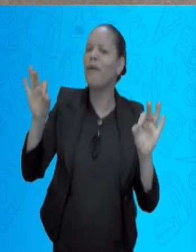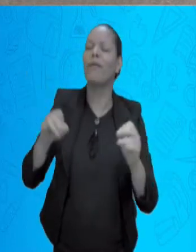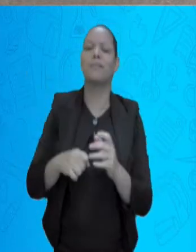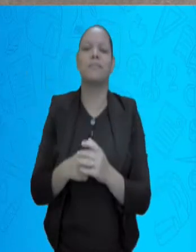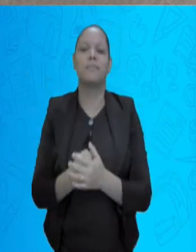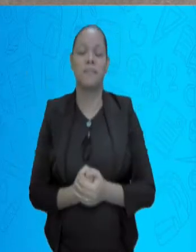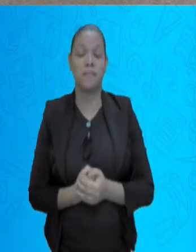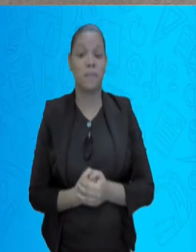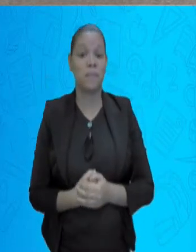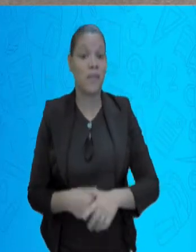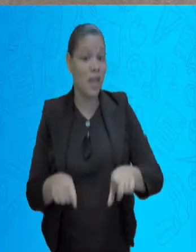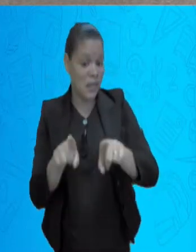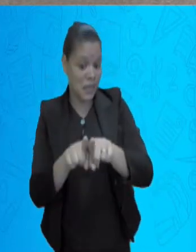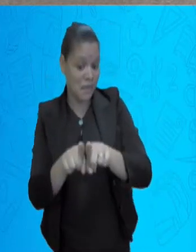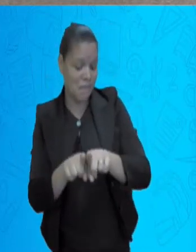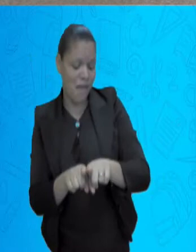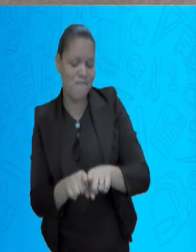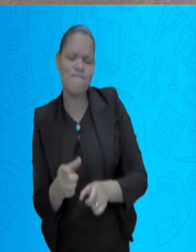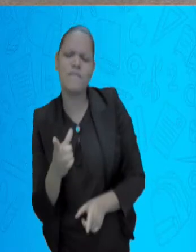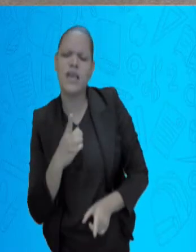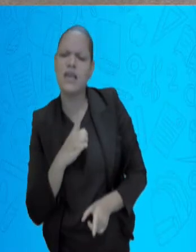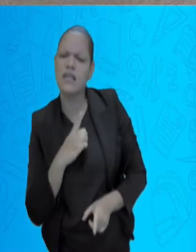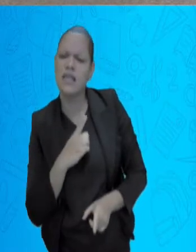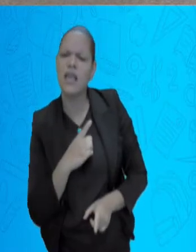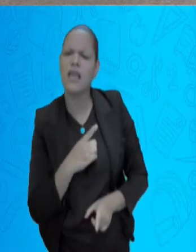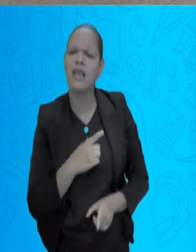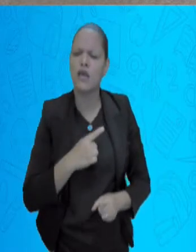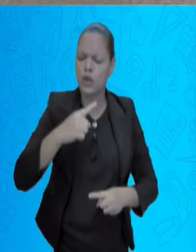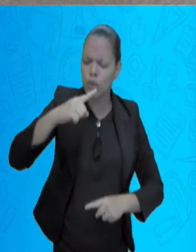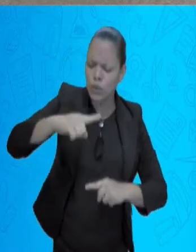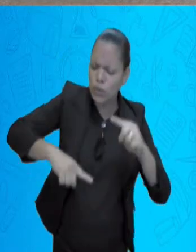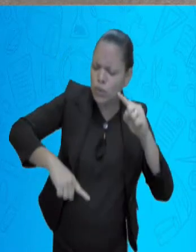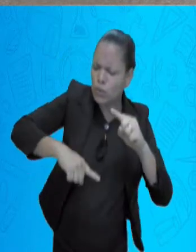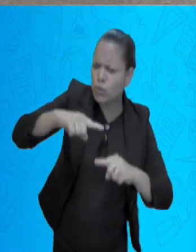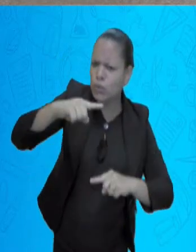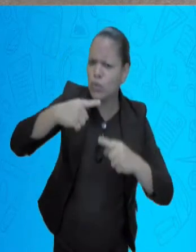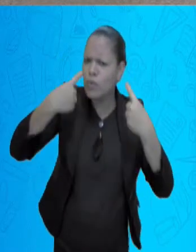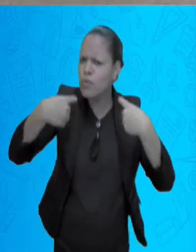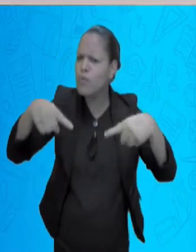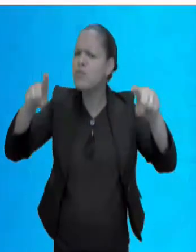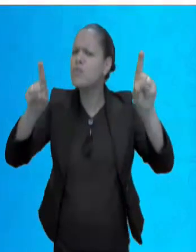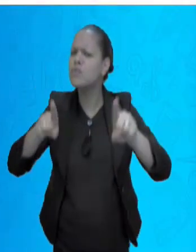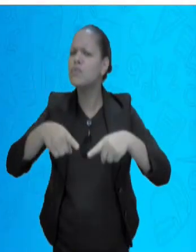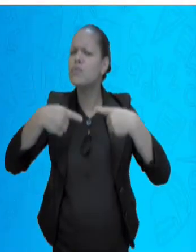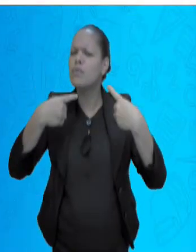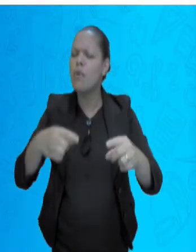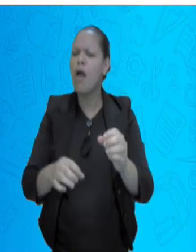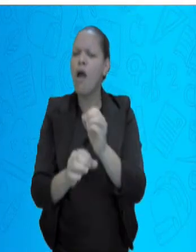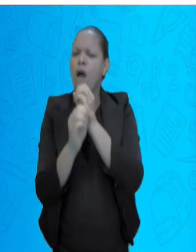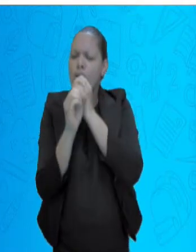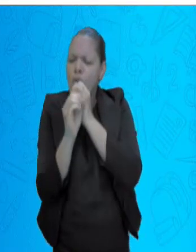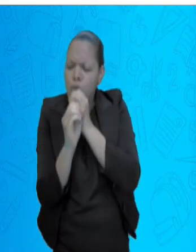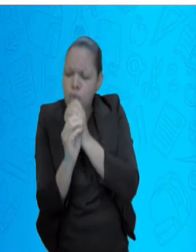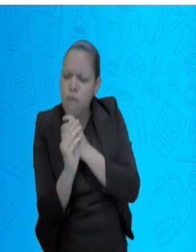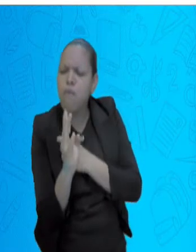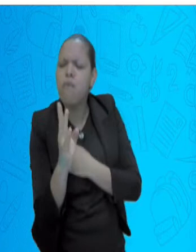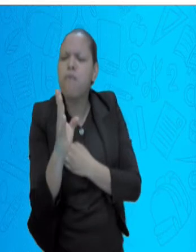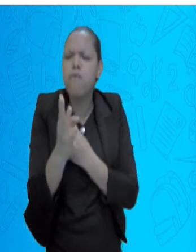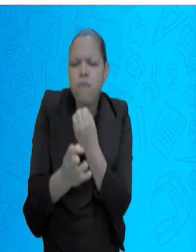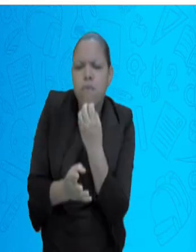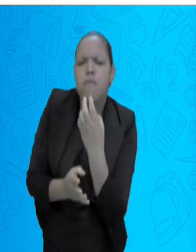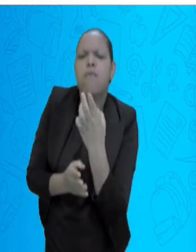de sopro, coisa mais linda, né, gente? Instrumentos de sopro, saxofone,